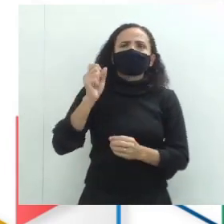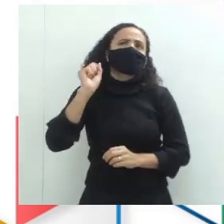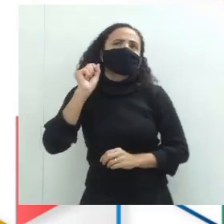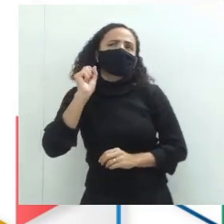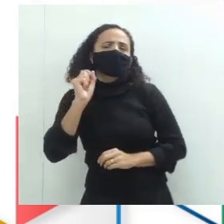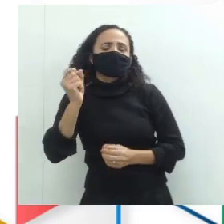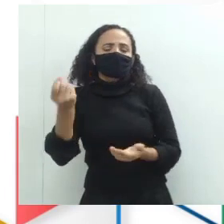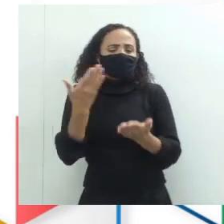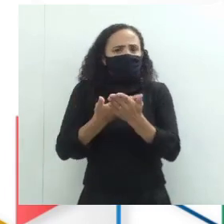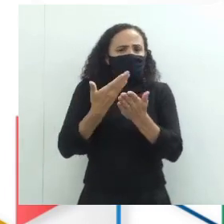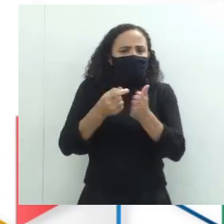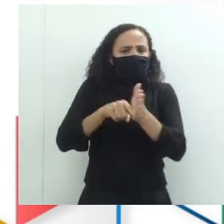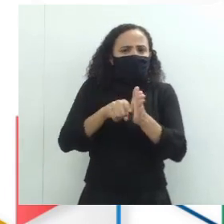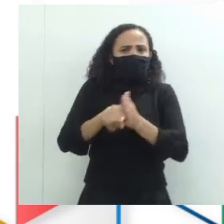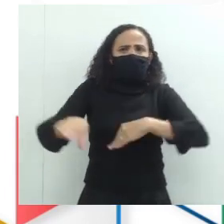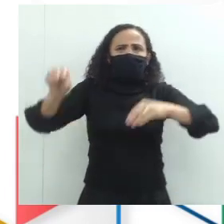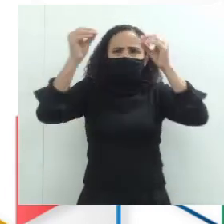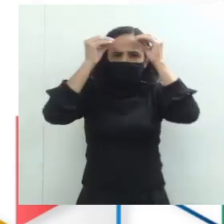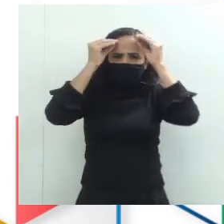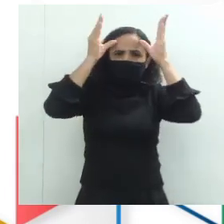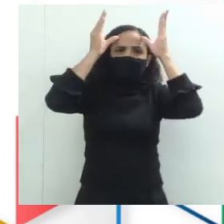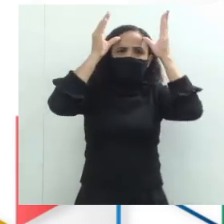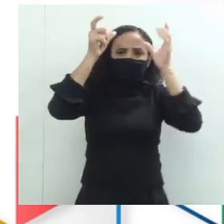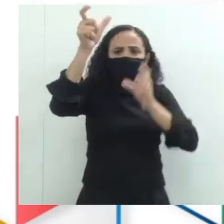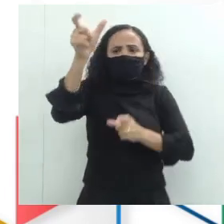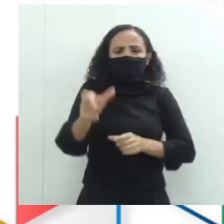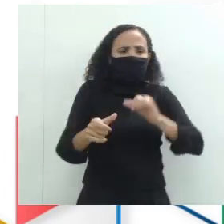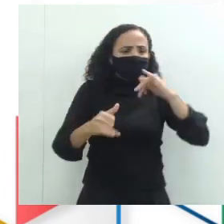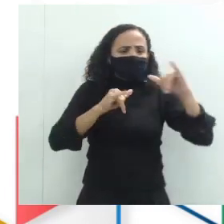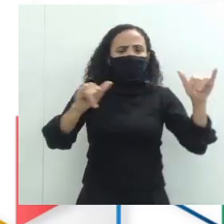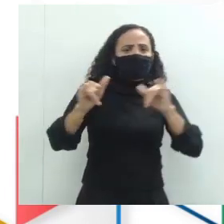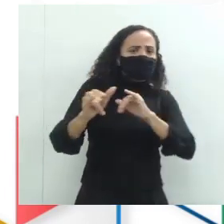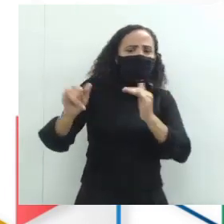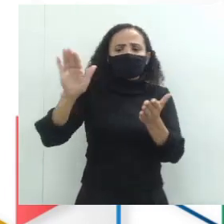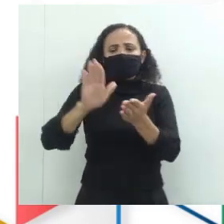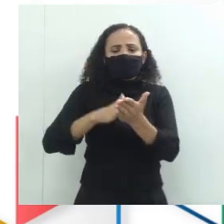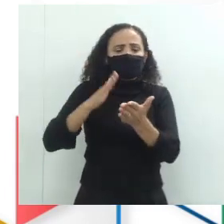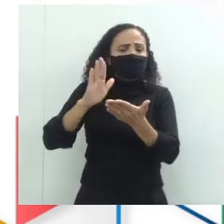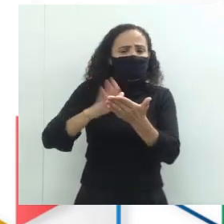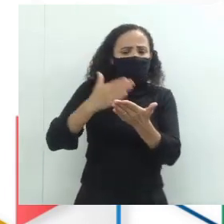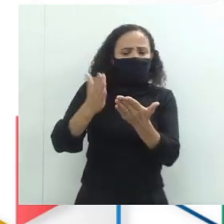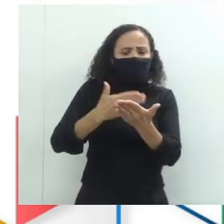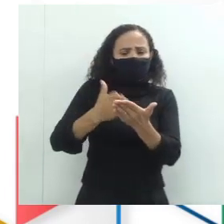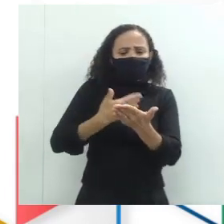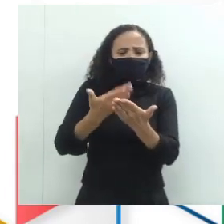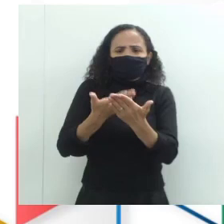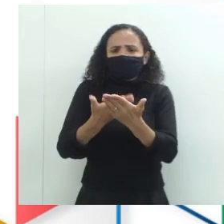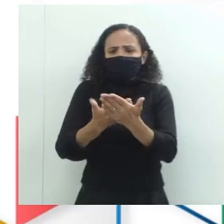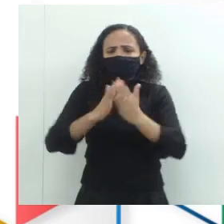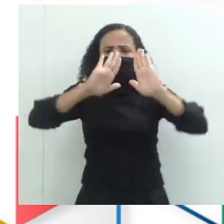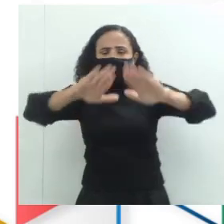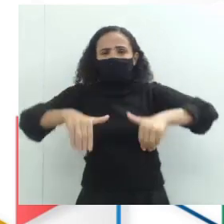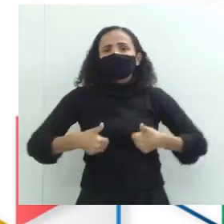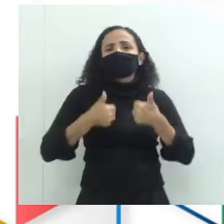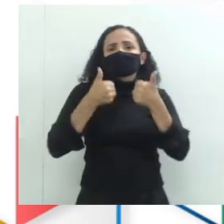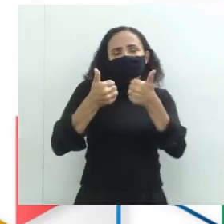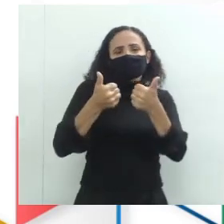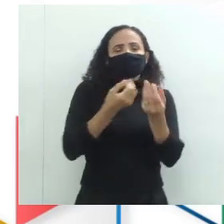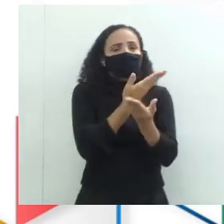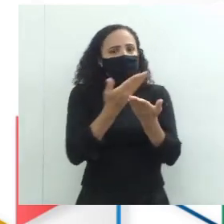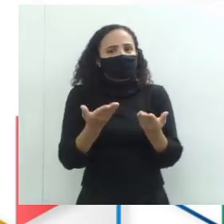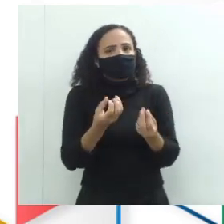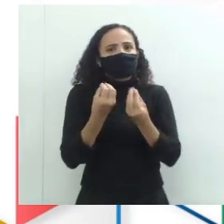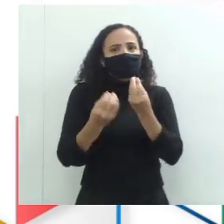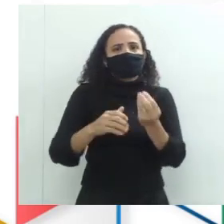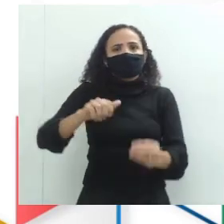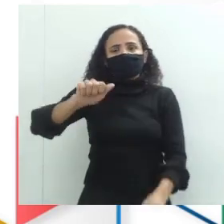que Al-Khwarizmi já havia divulgado ao mundo e melhorou com a inserção da ideia do ábaco.